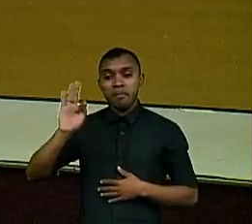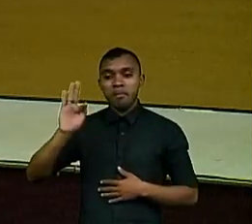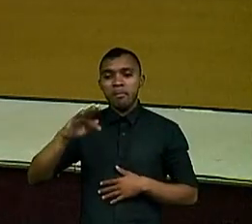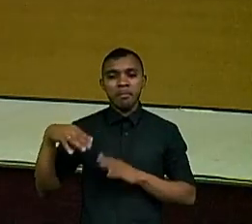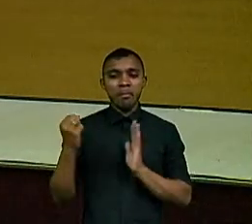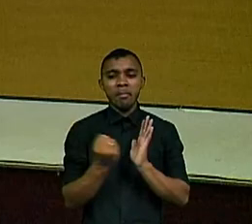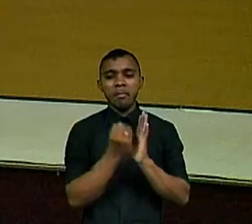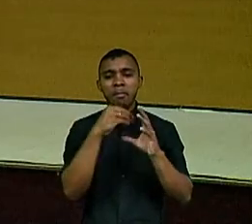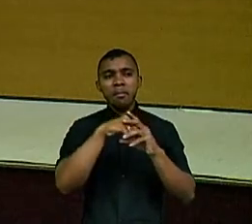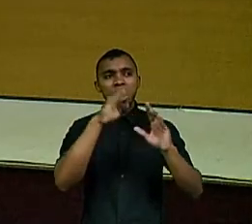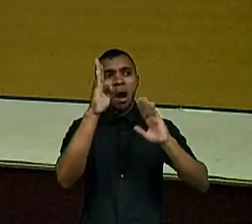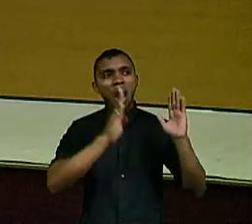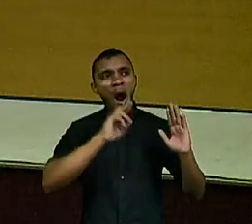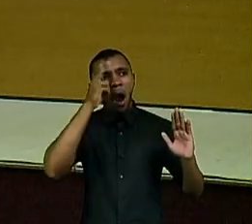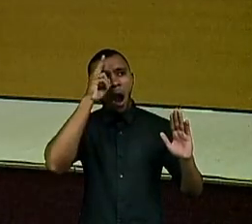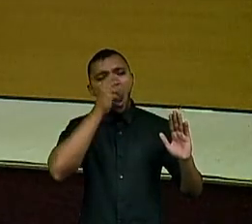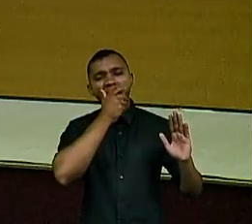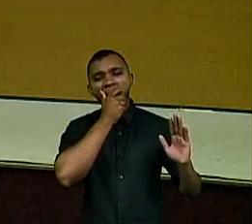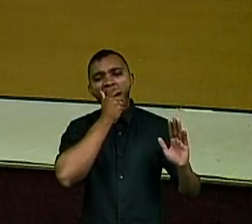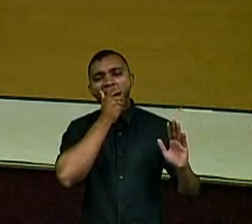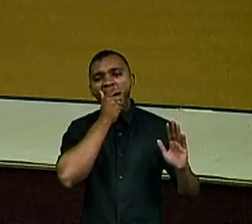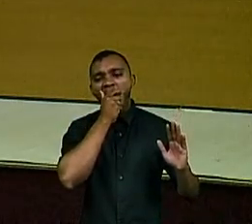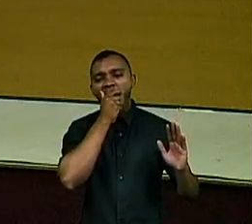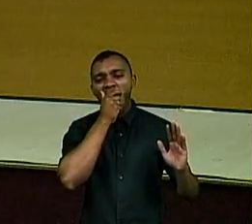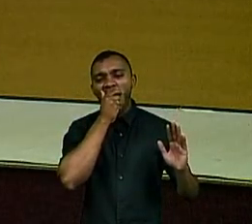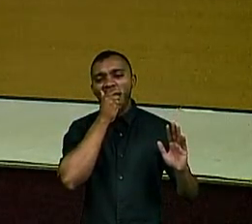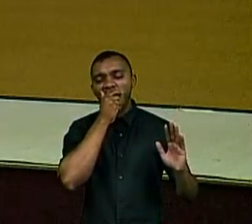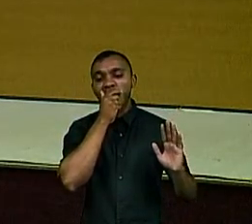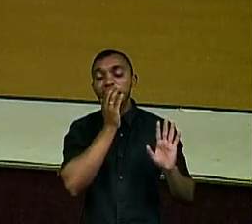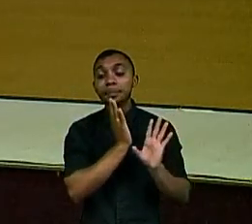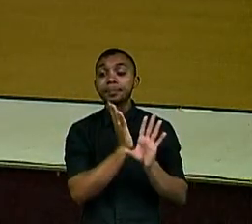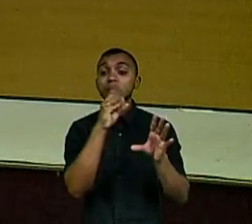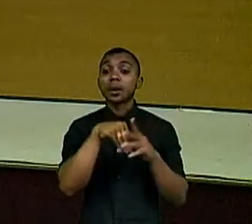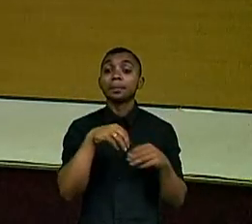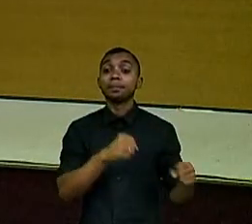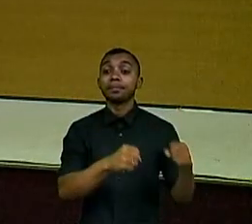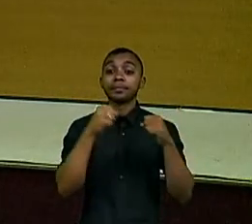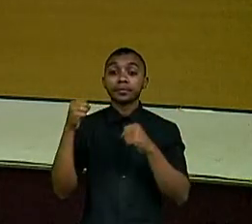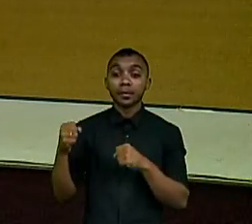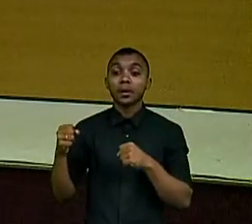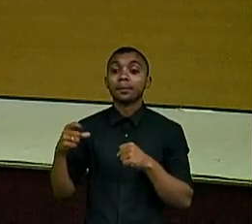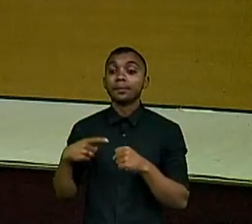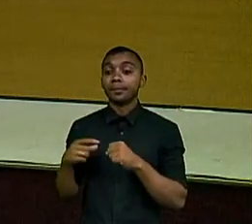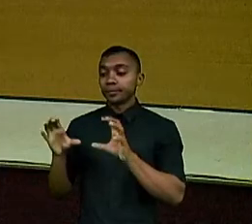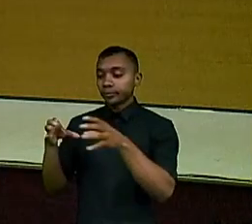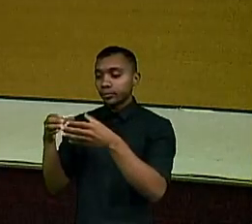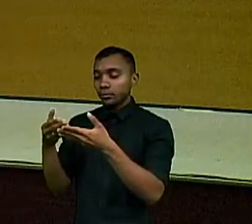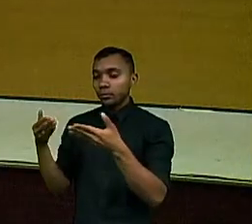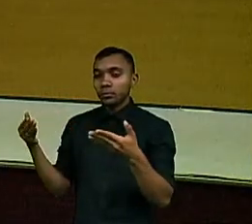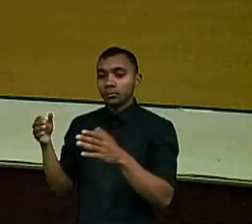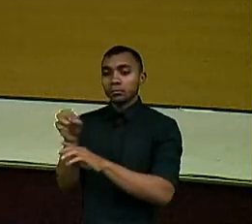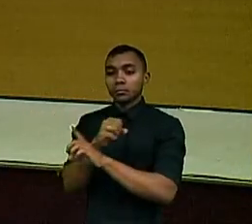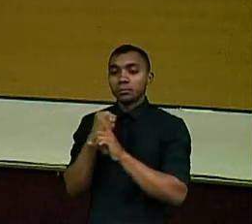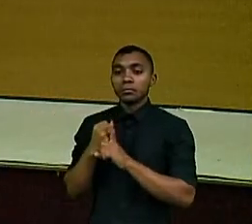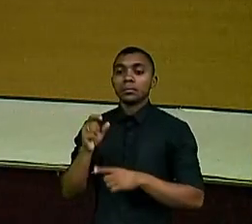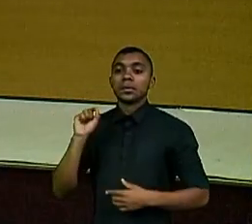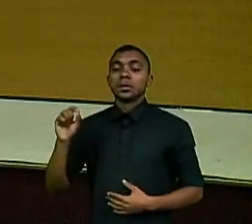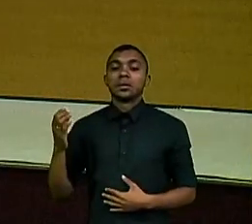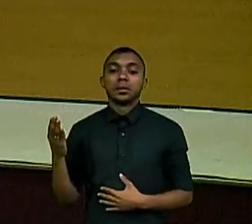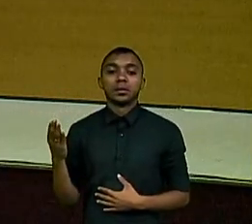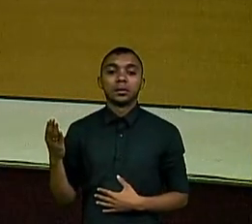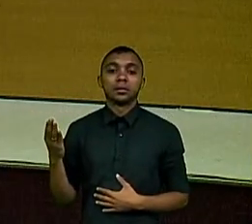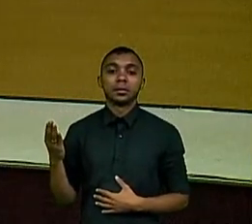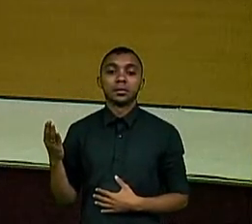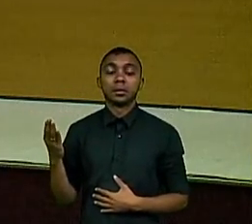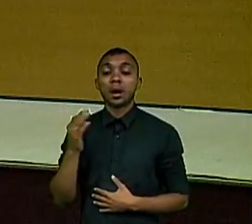a sociologia porque ela vai colocar no poder um estado da sociedade a burguesia na época que era ali